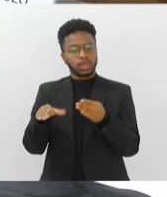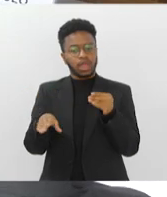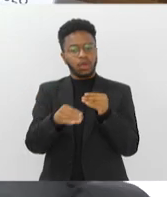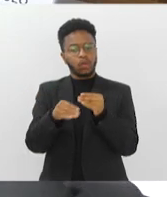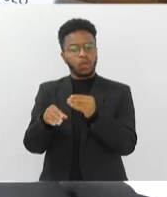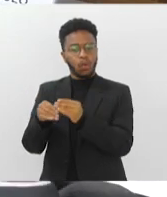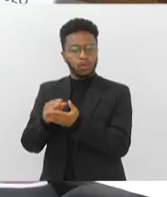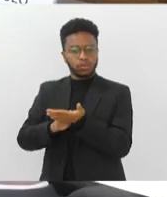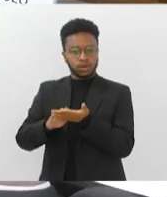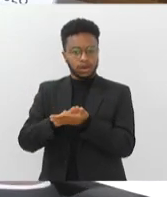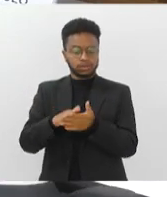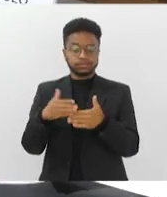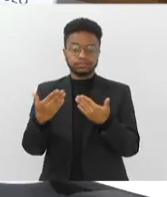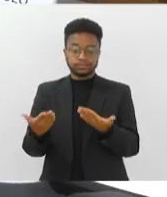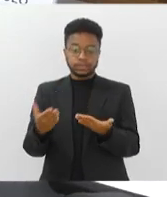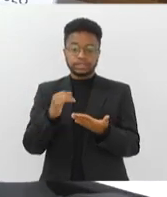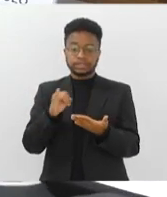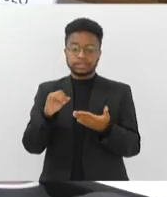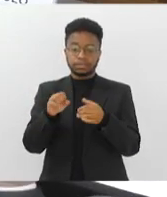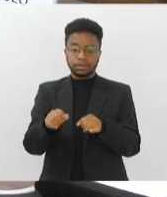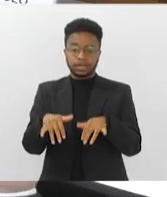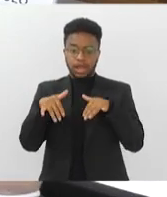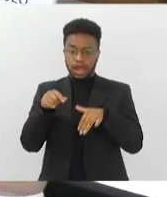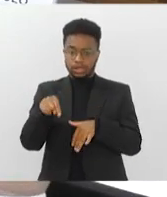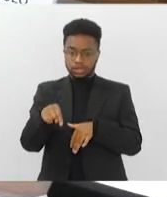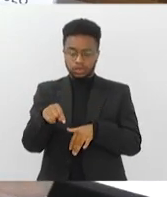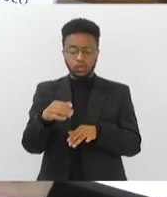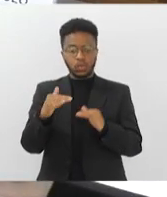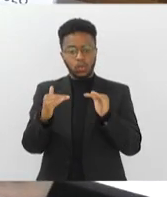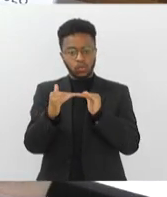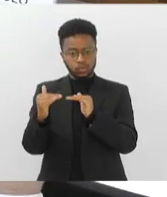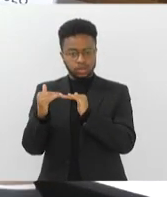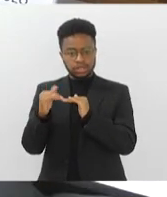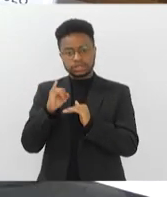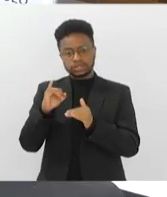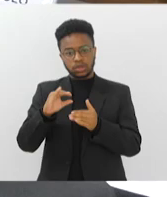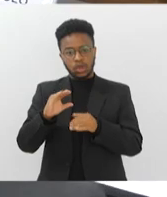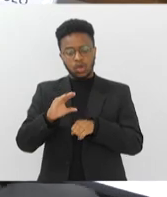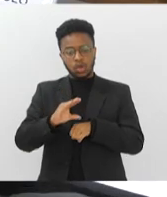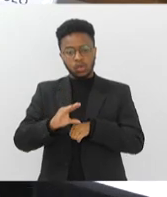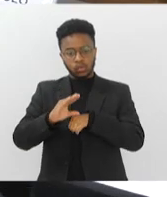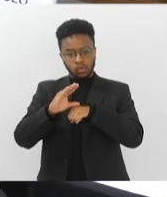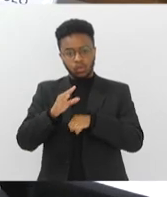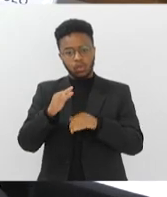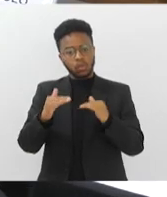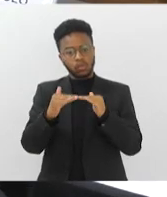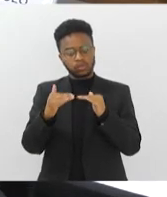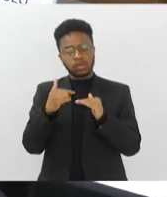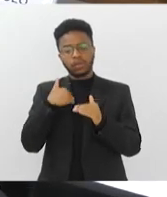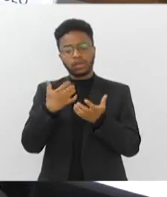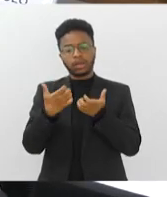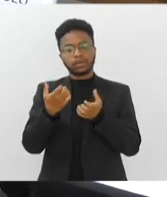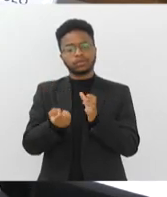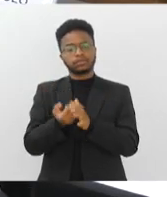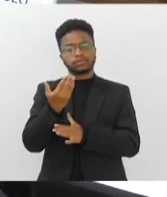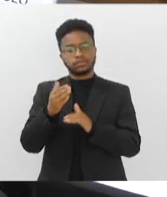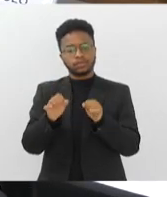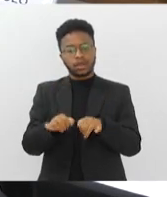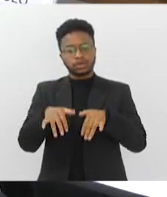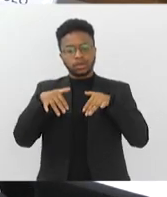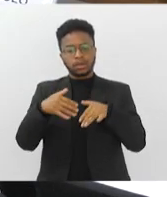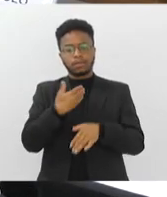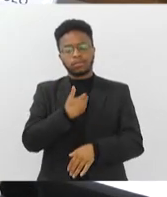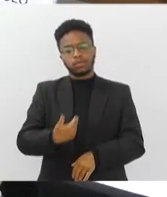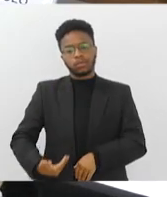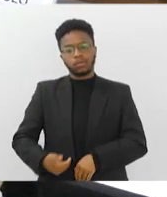não estamos acumulando. Se o plenário nosso aqui concordar, se o colegiado aqui concordar, para não fazer uma audiência pública em outra sala, com